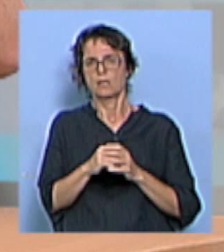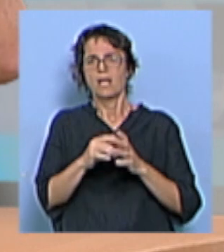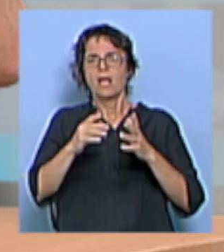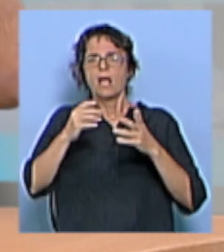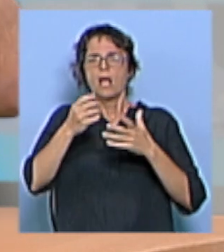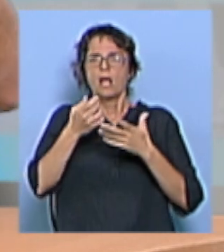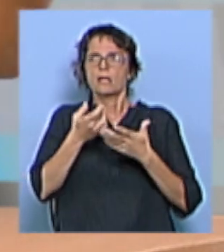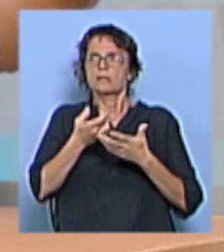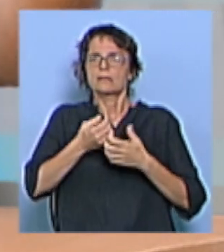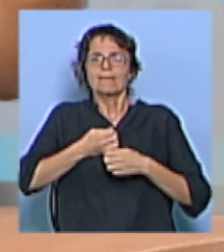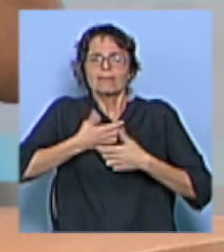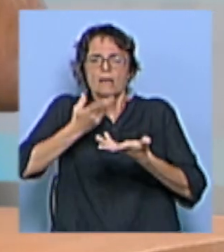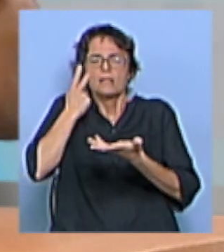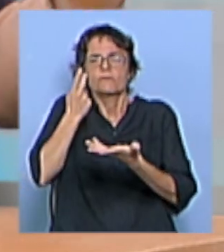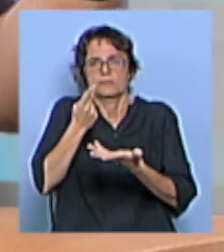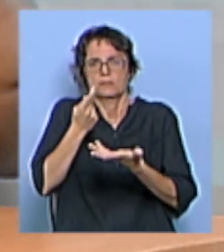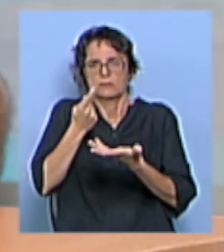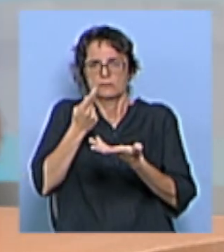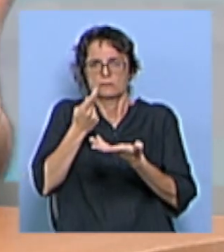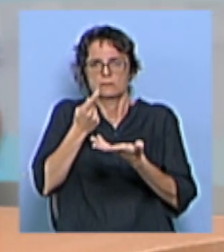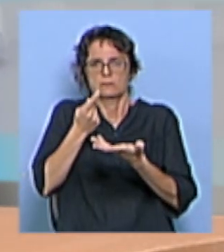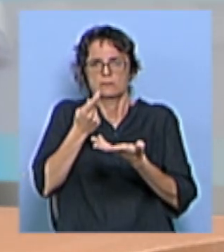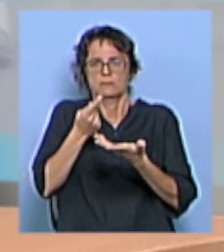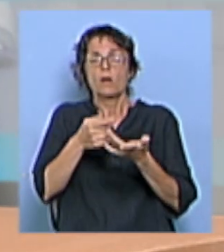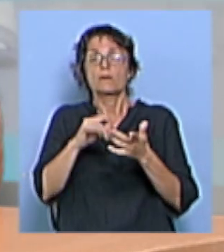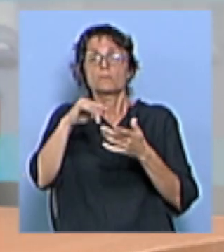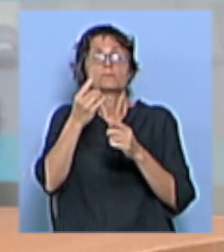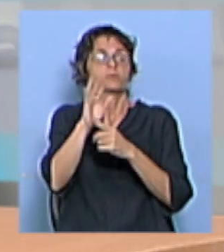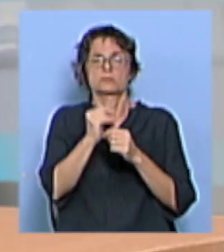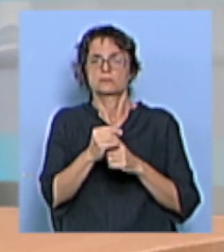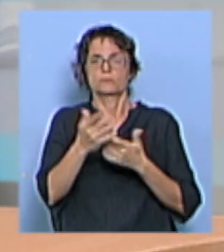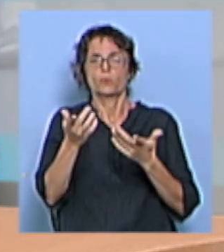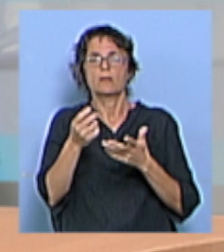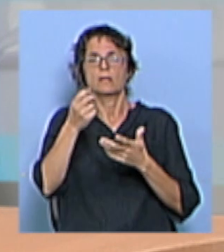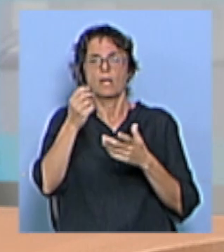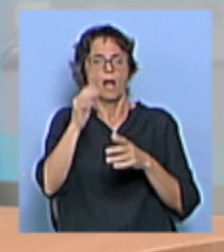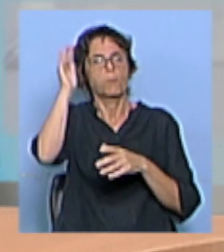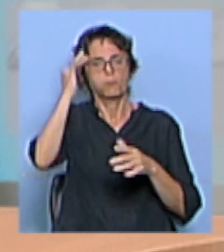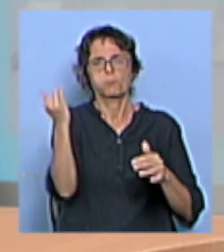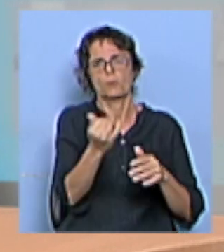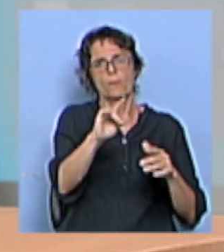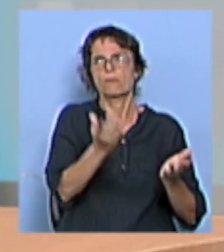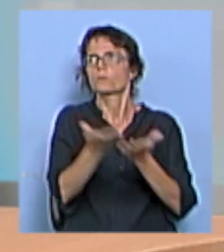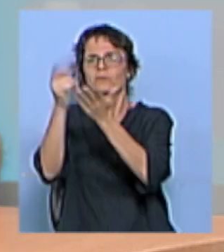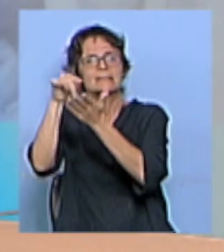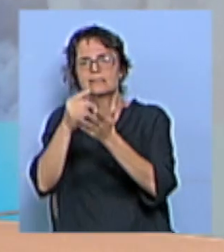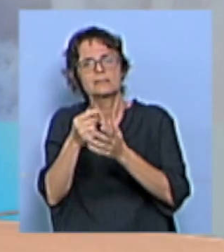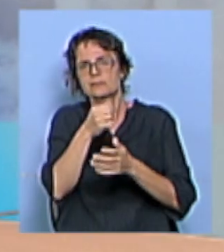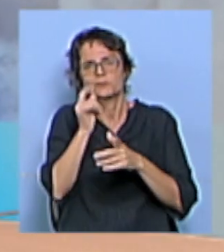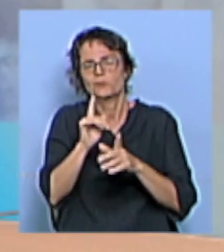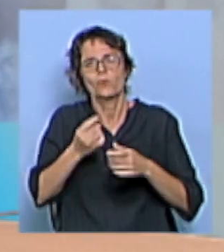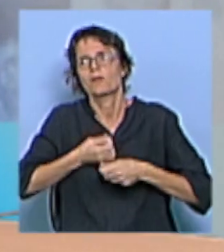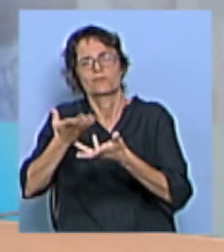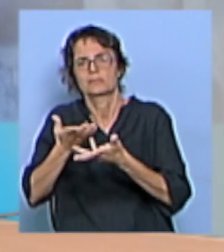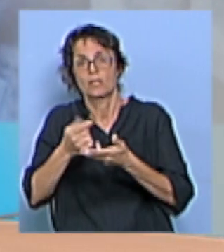É assim mesmo, entregar-se aos outros. A atitude de vida e a coerência. Atitude de vida, a coerência e pôr-se ao serviço de quem precisa. Frei José Nunes, muito obrigado por todas